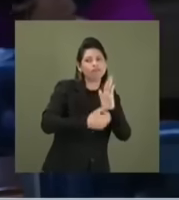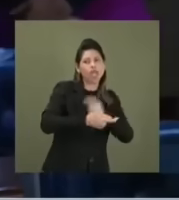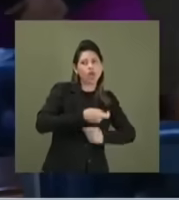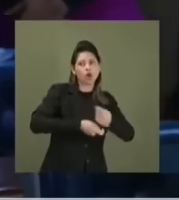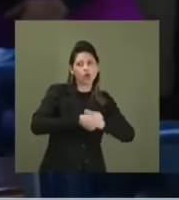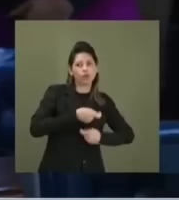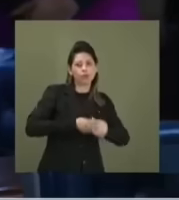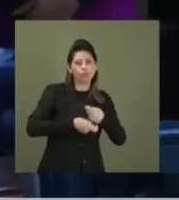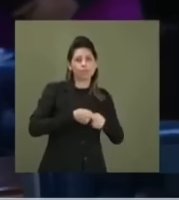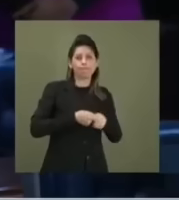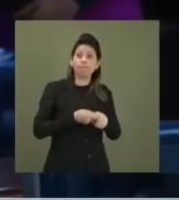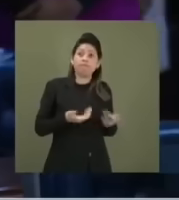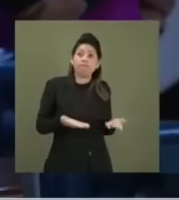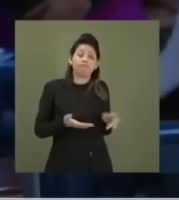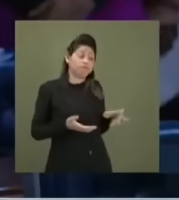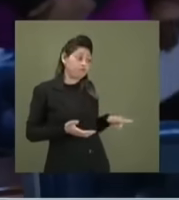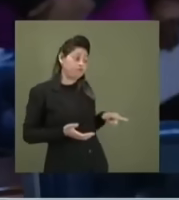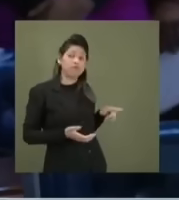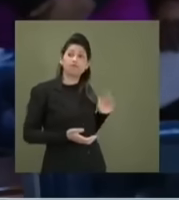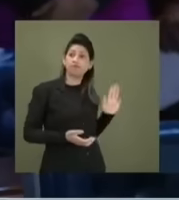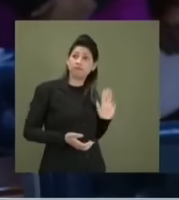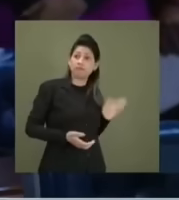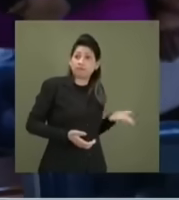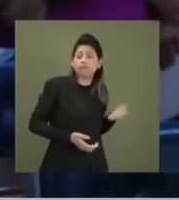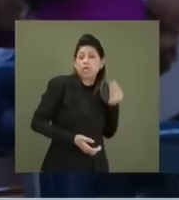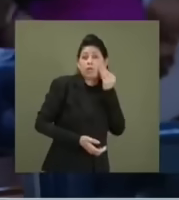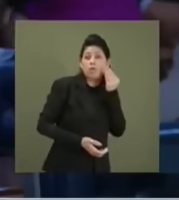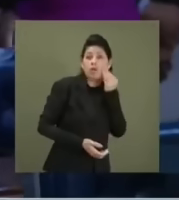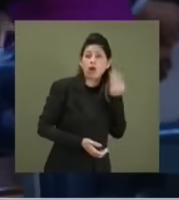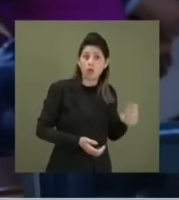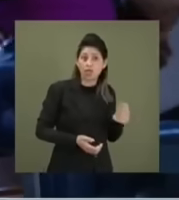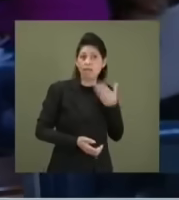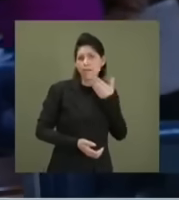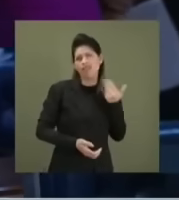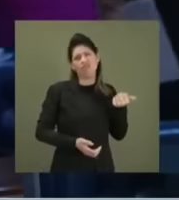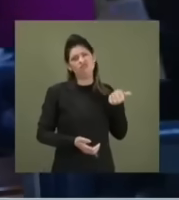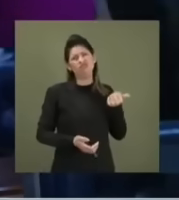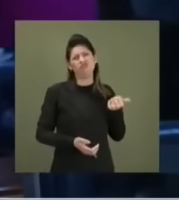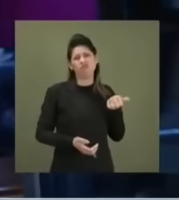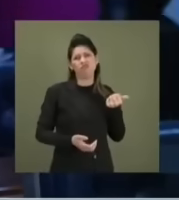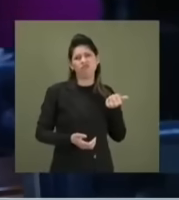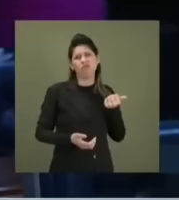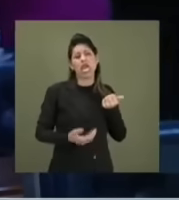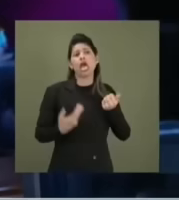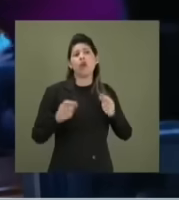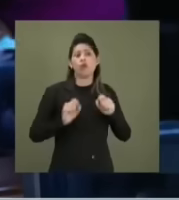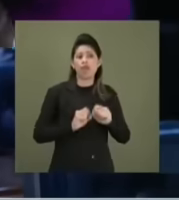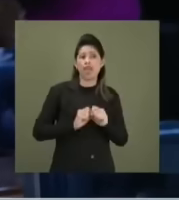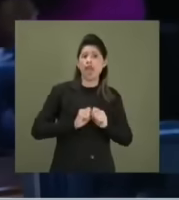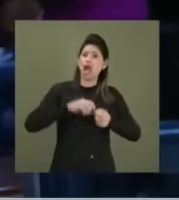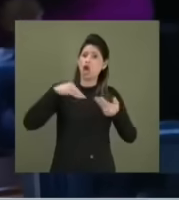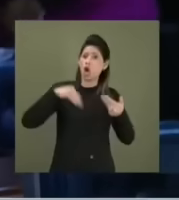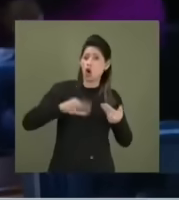garantista de primeira hora, eu introduzi, fui um dos introdutores do maior garantista do mundo, que é